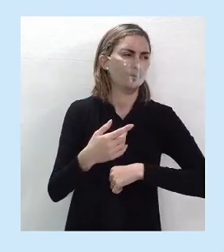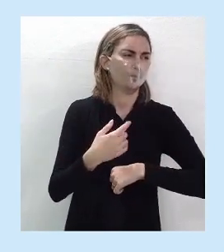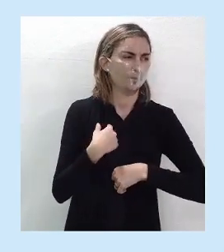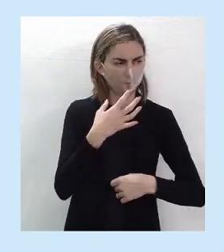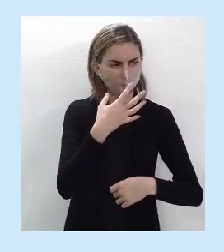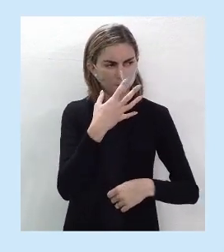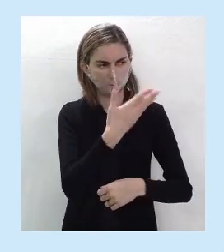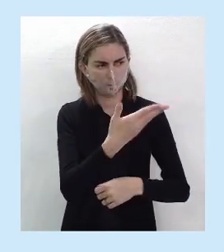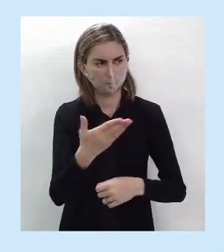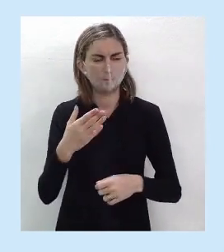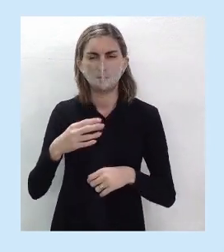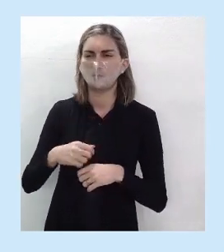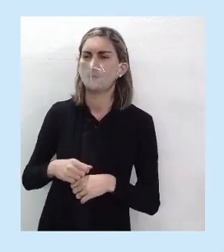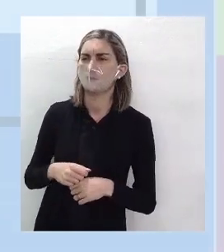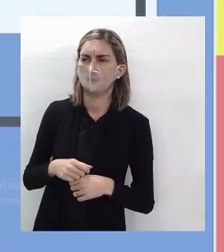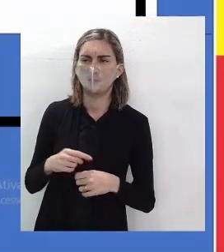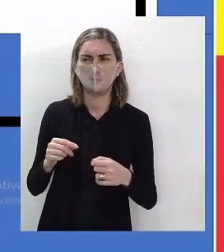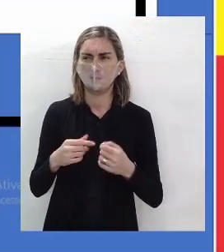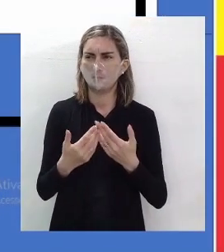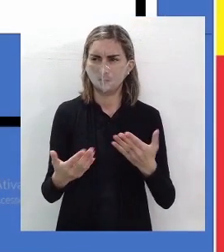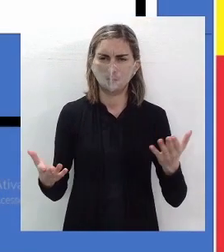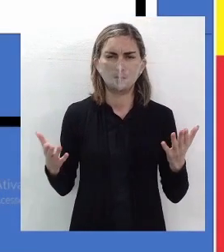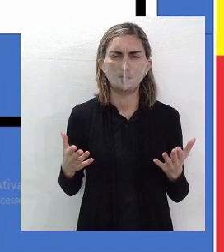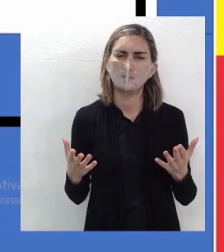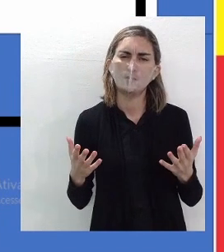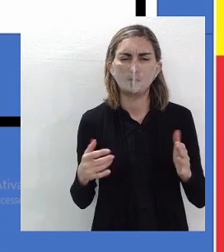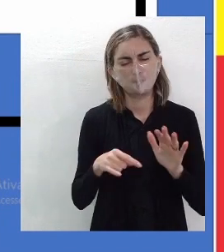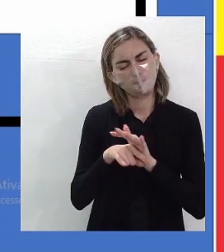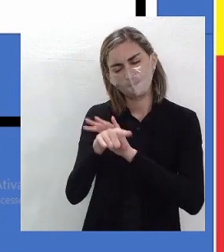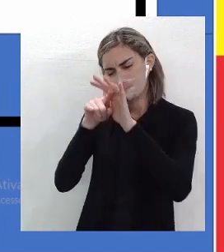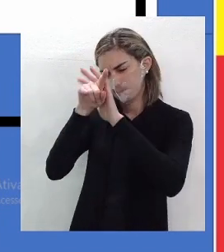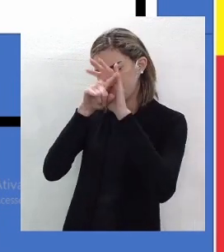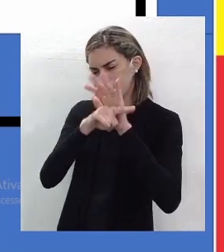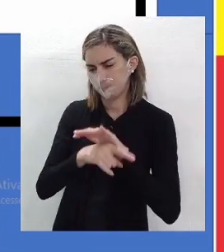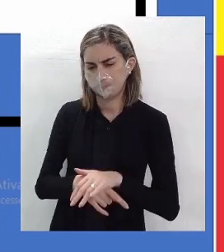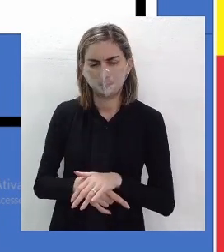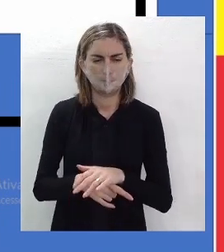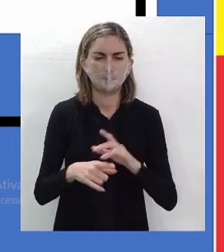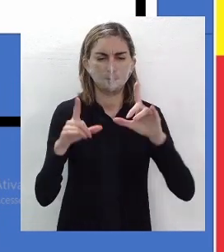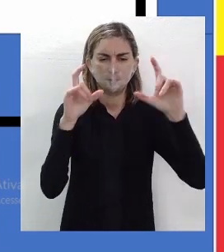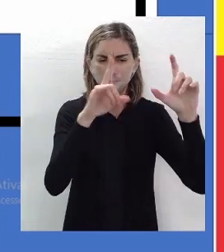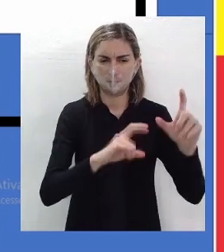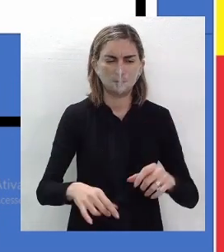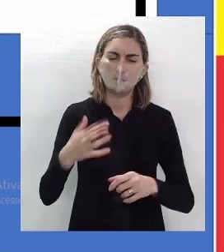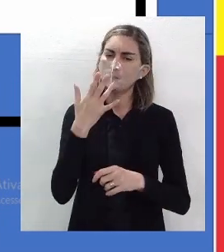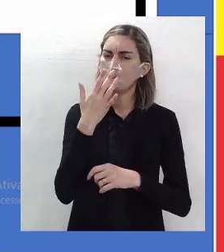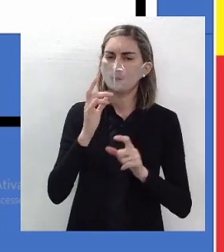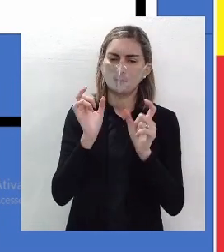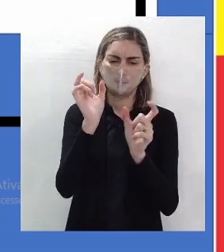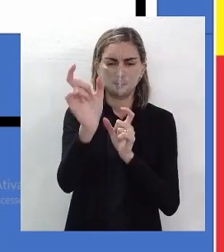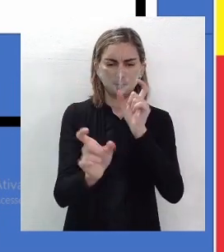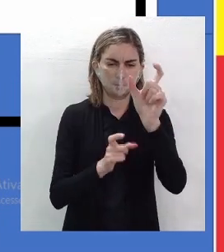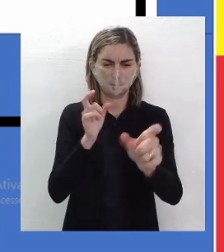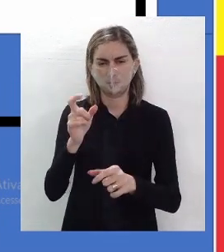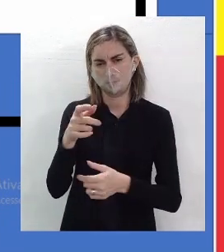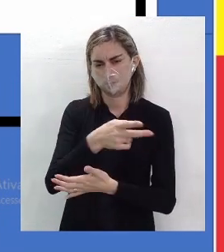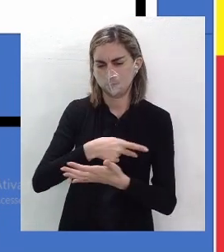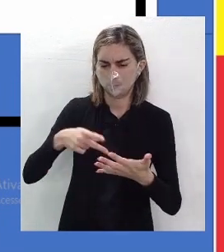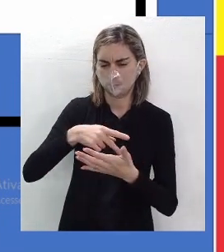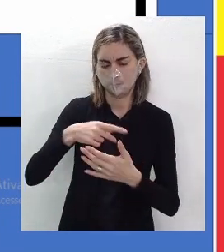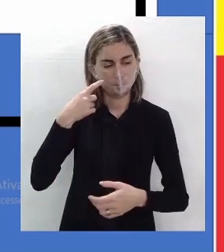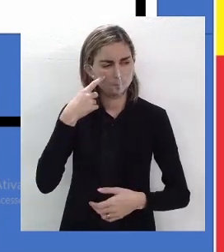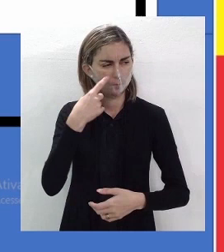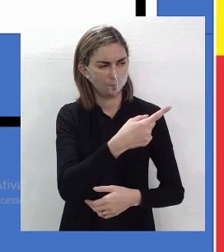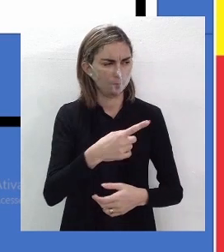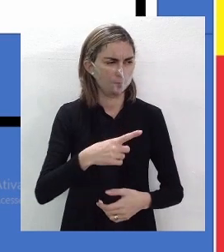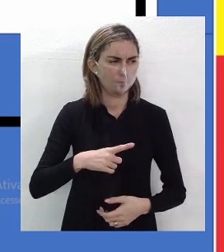aí, porque eu já antecipei e fiz. Se a gente fosse analisar imagens, cores e palavras nesse poema, olha só o que a